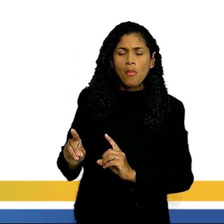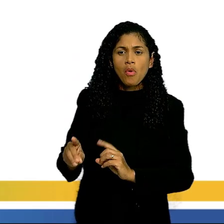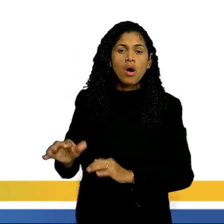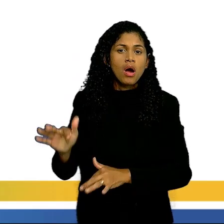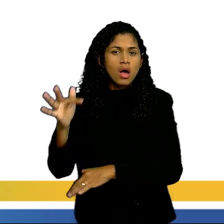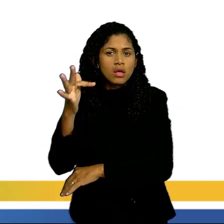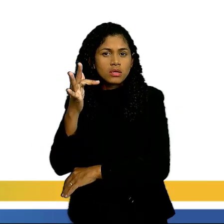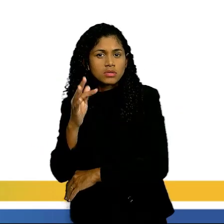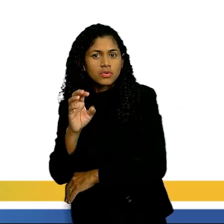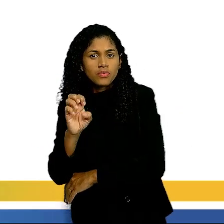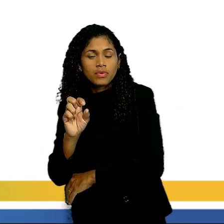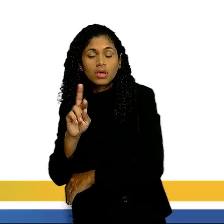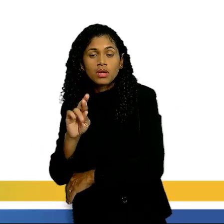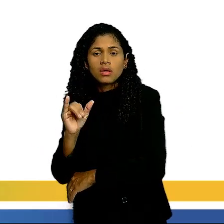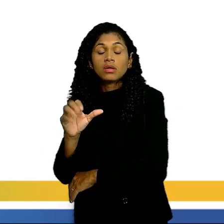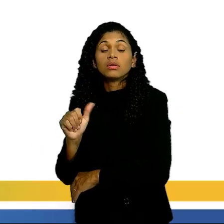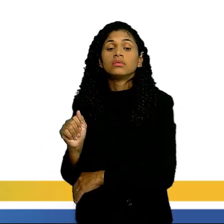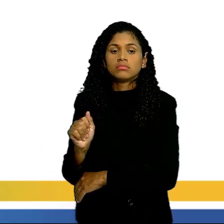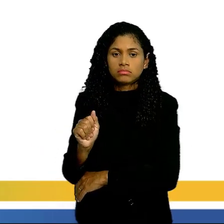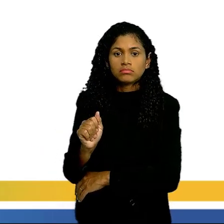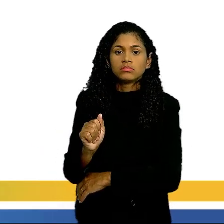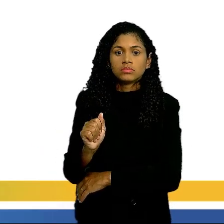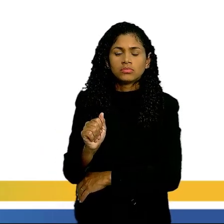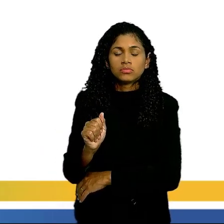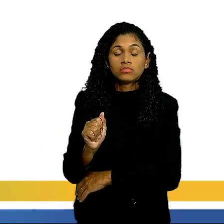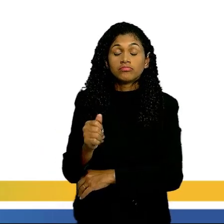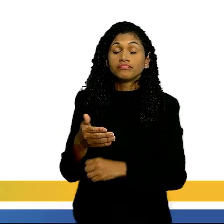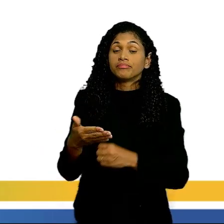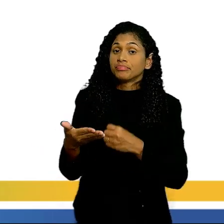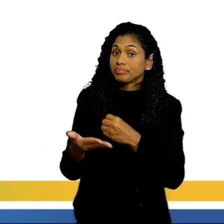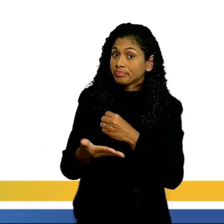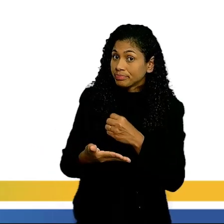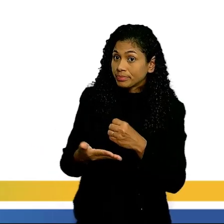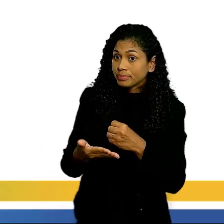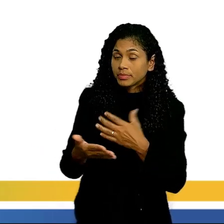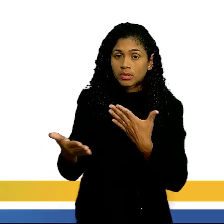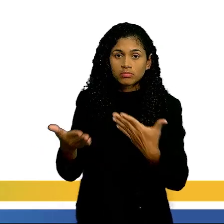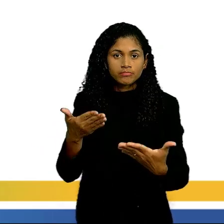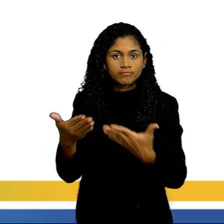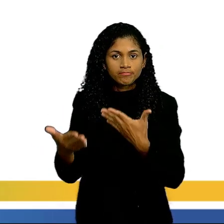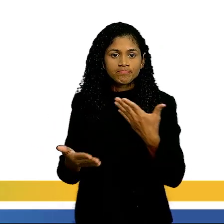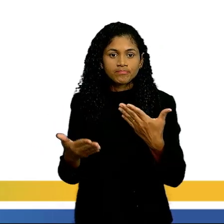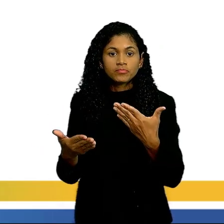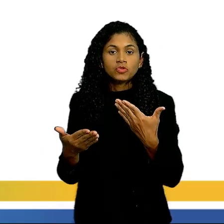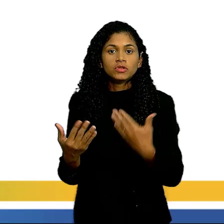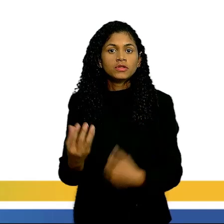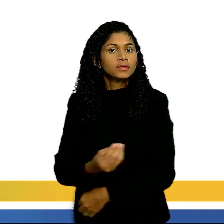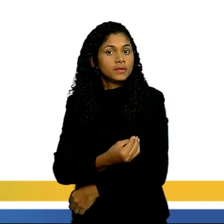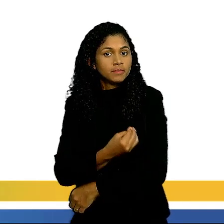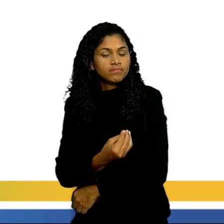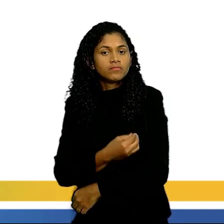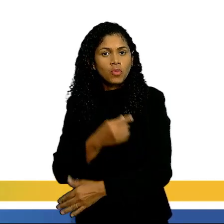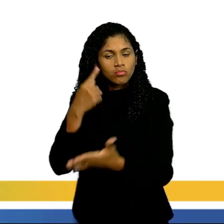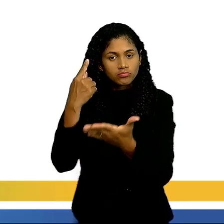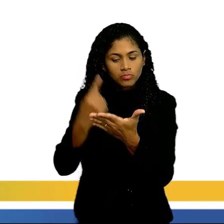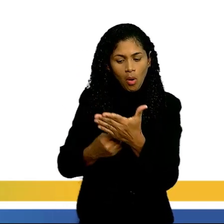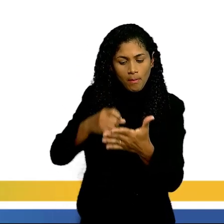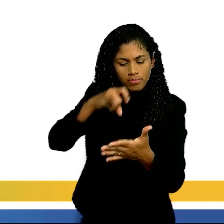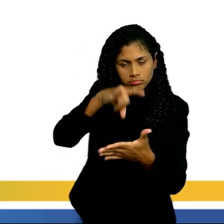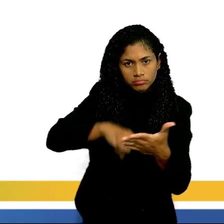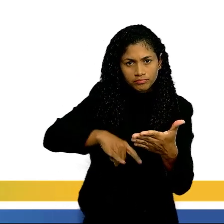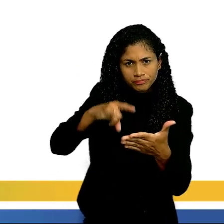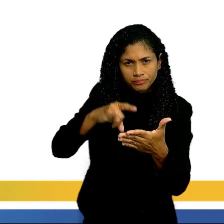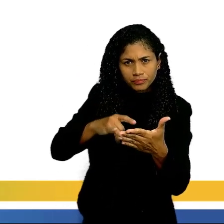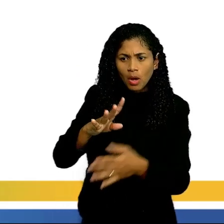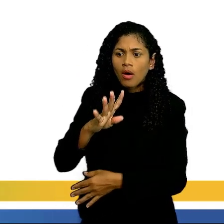as juntas de conciliação e julgamento, dependiam da condição de ser membro de sindicato reconhecido pelo governo.